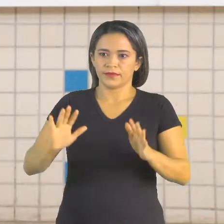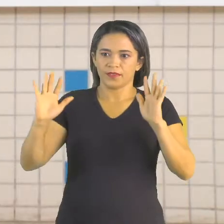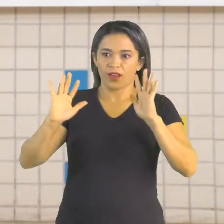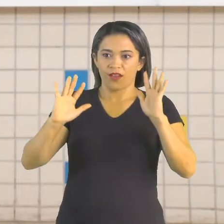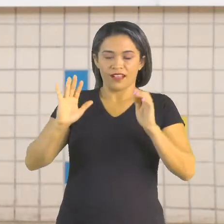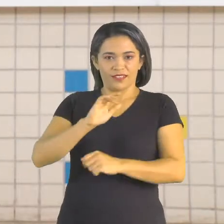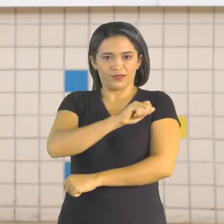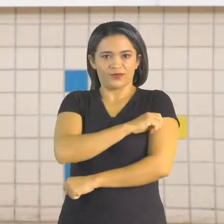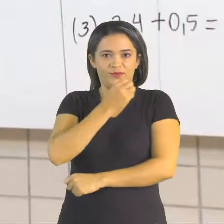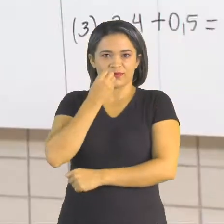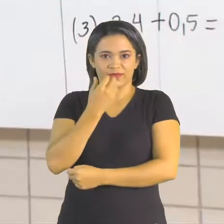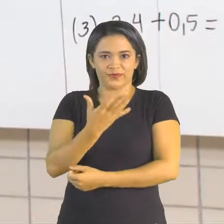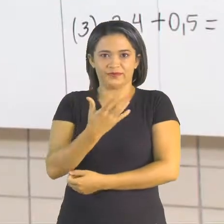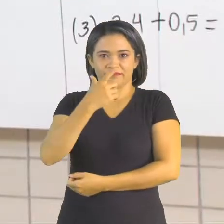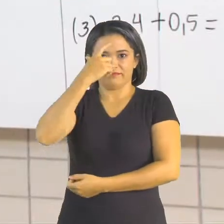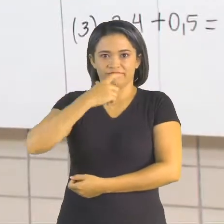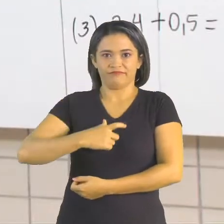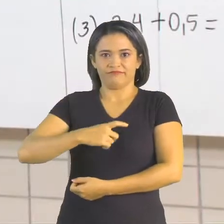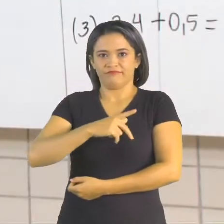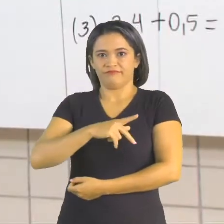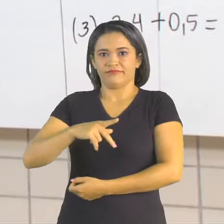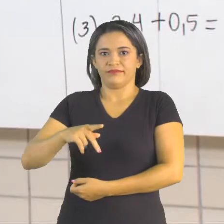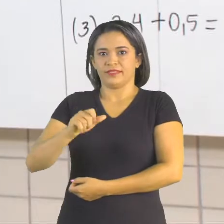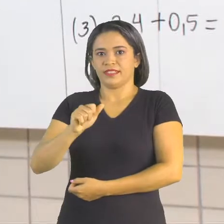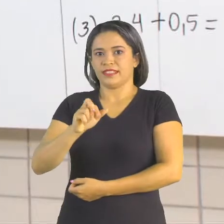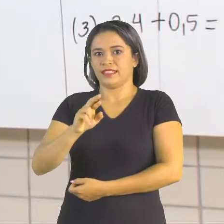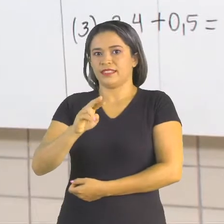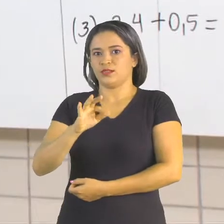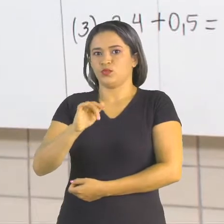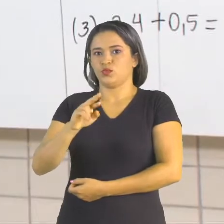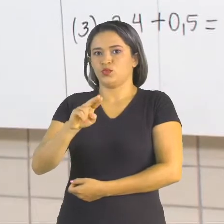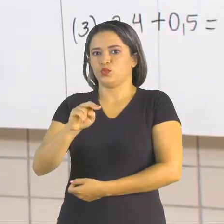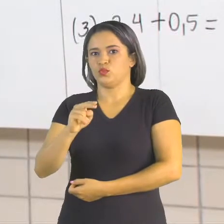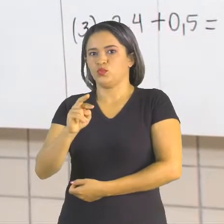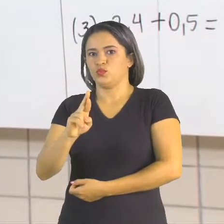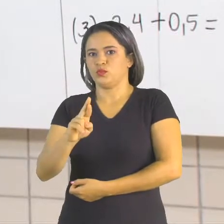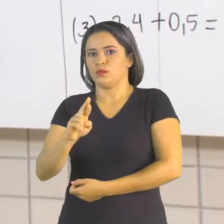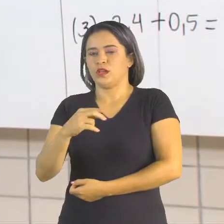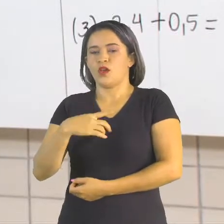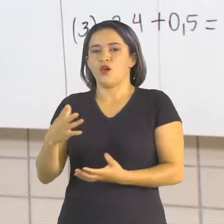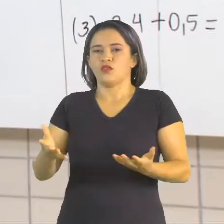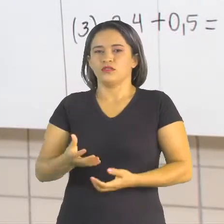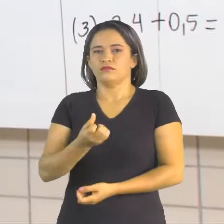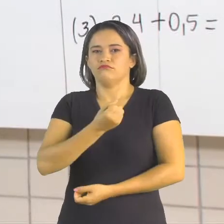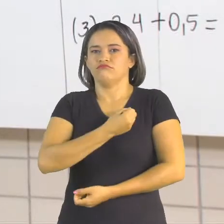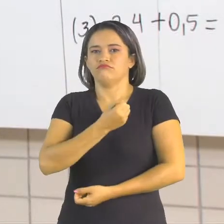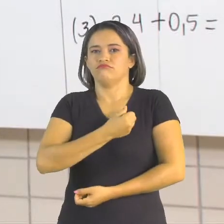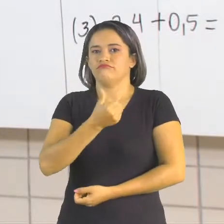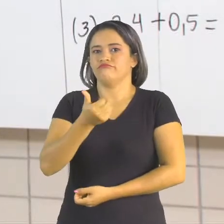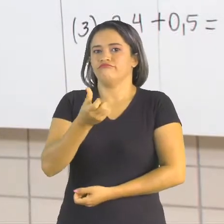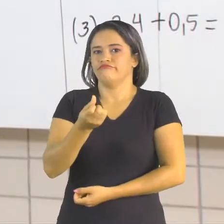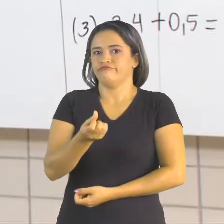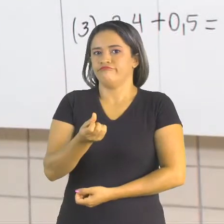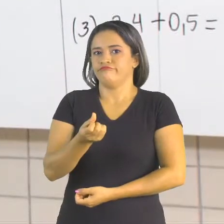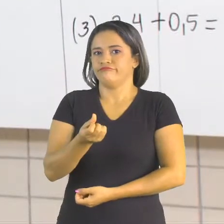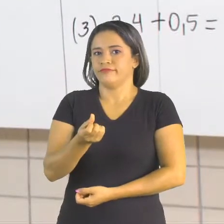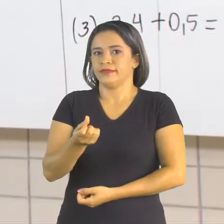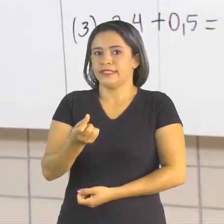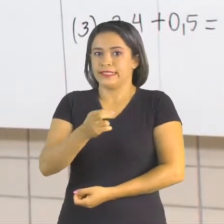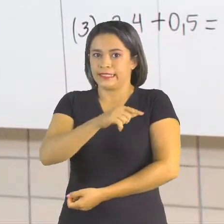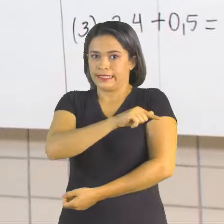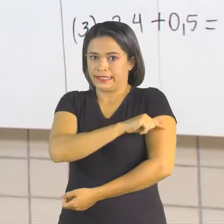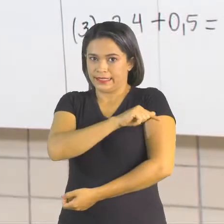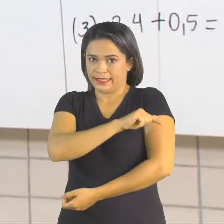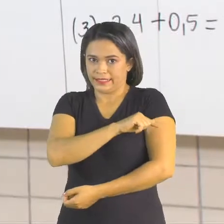alunos, tudo bem? Eu sou o professor Arthur Batista e hoje nós estamos na aula de número 16 do sétimo ano de matemática